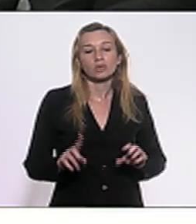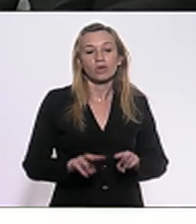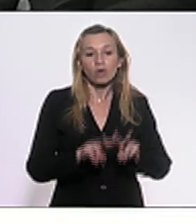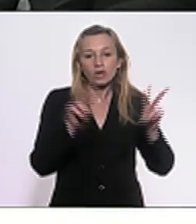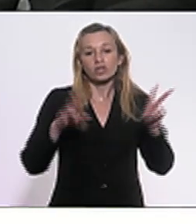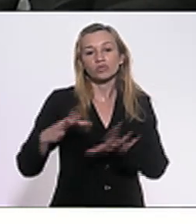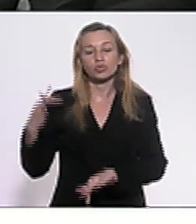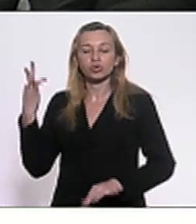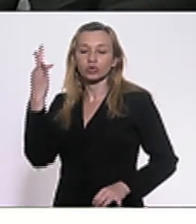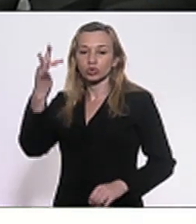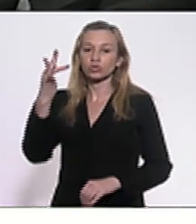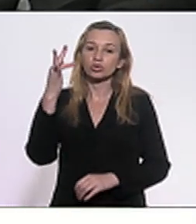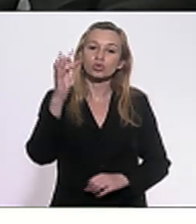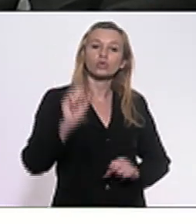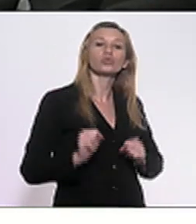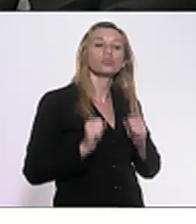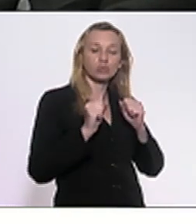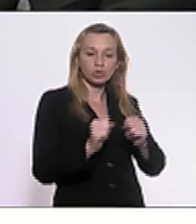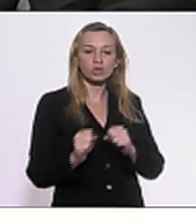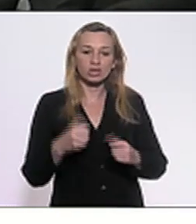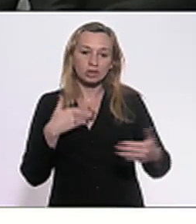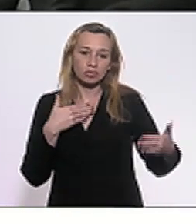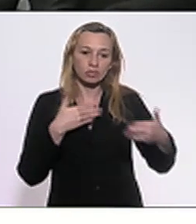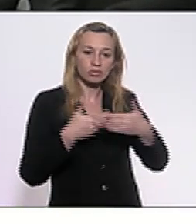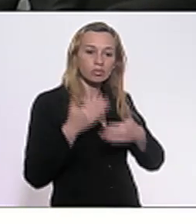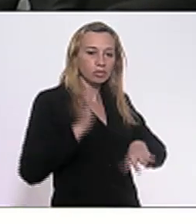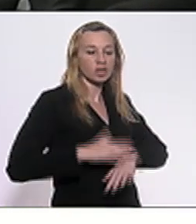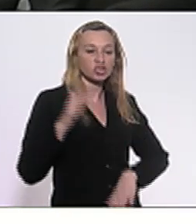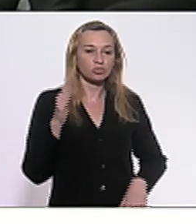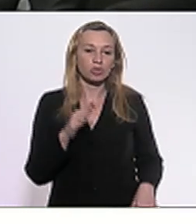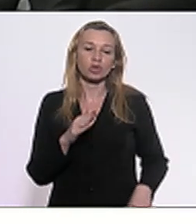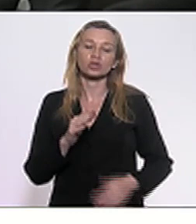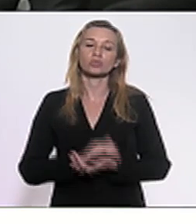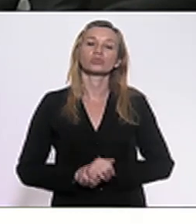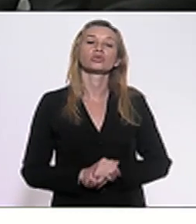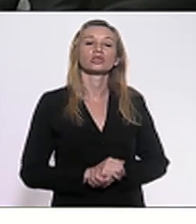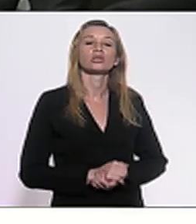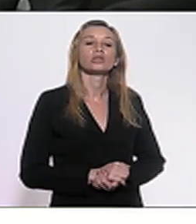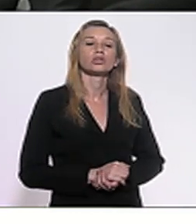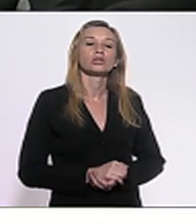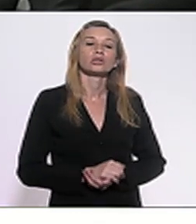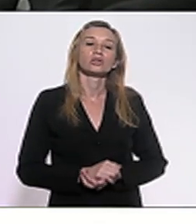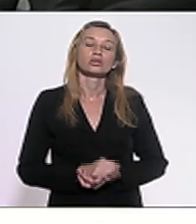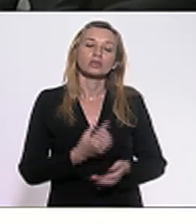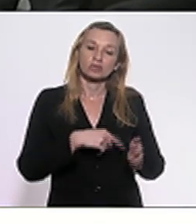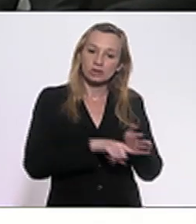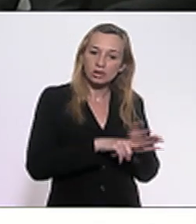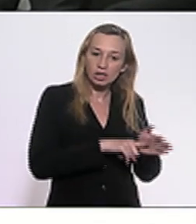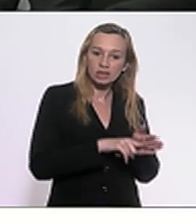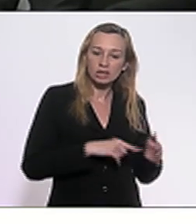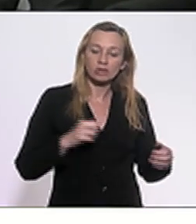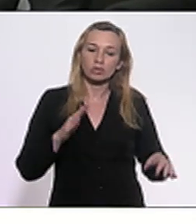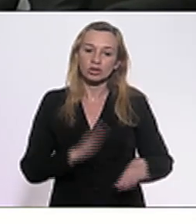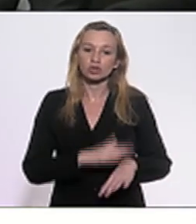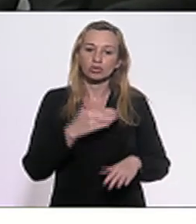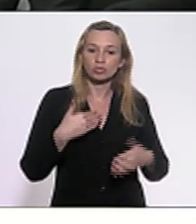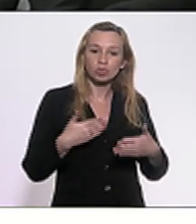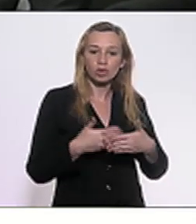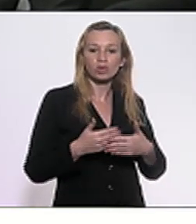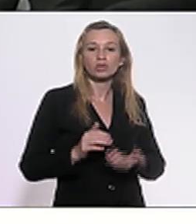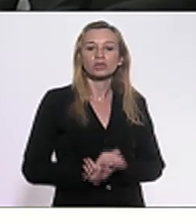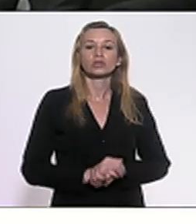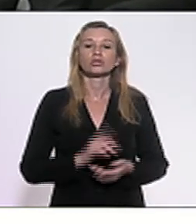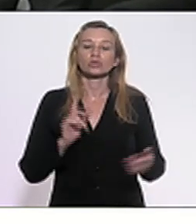para um futuro, poder ser mais próximo à sua ocorrência, né? Fazer a identificação mais próxima quando os